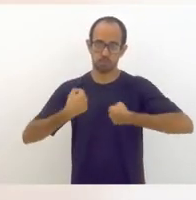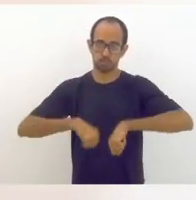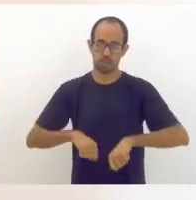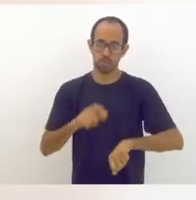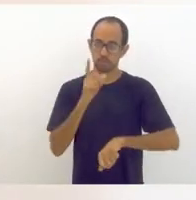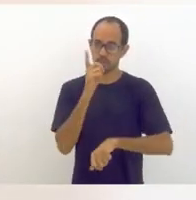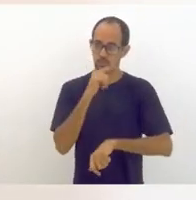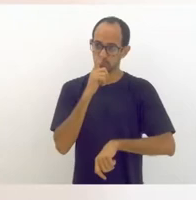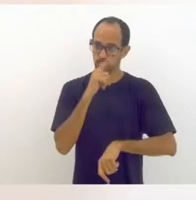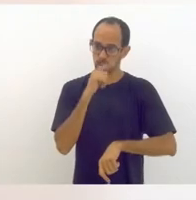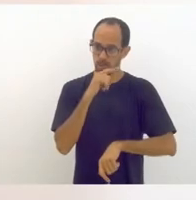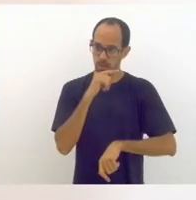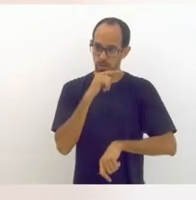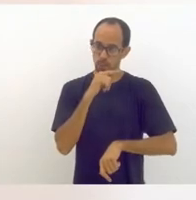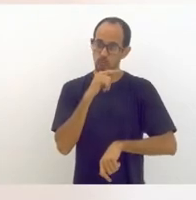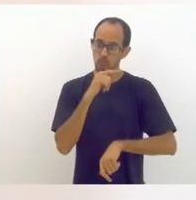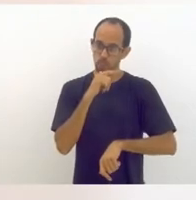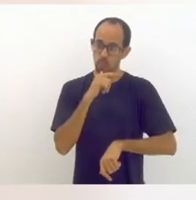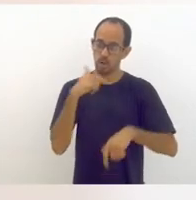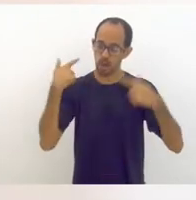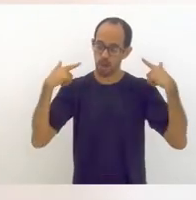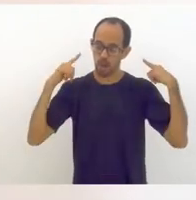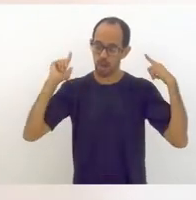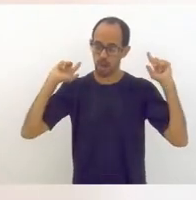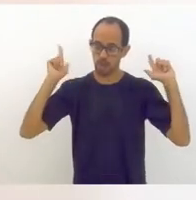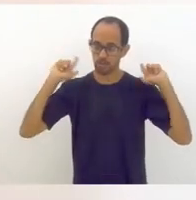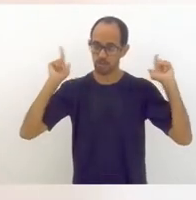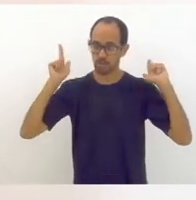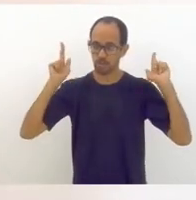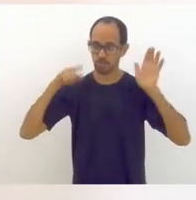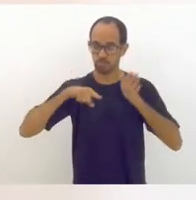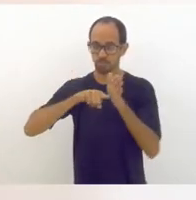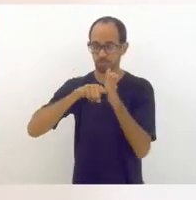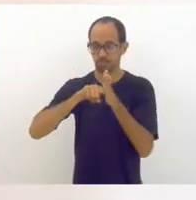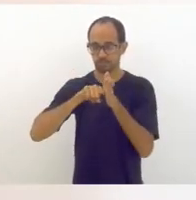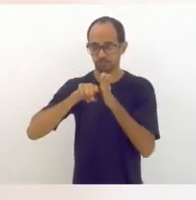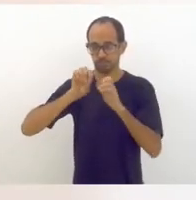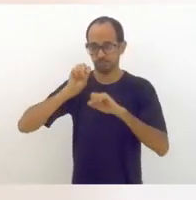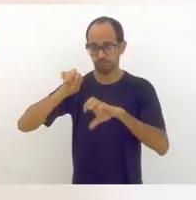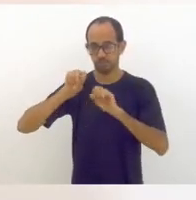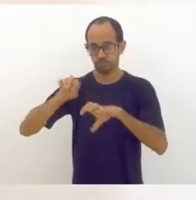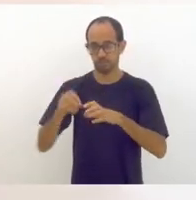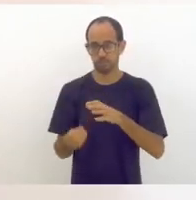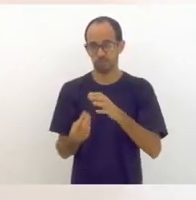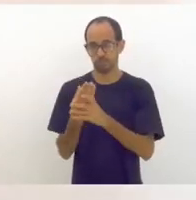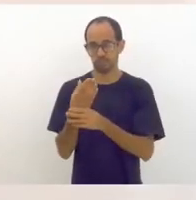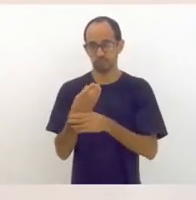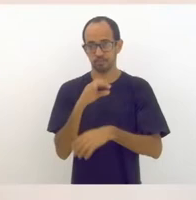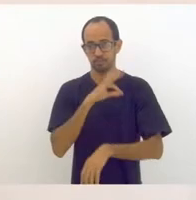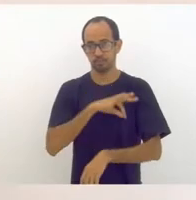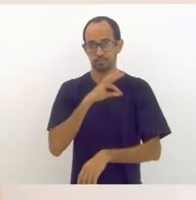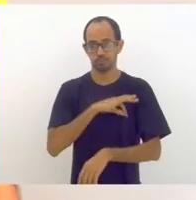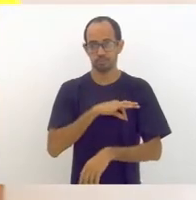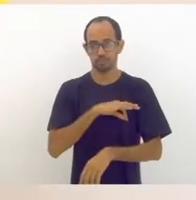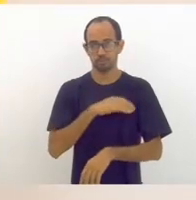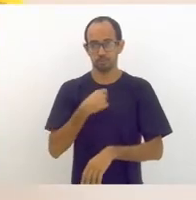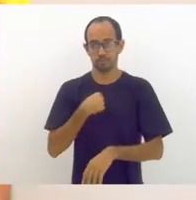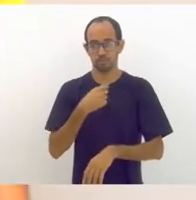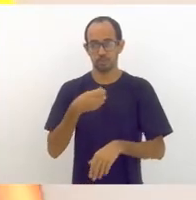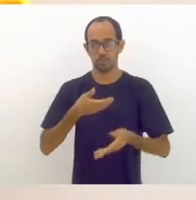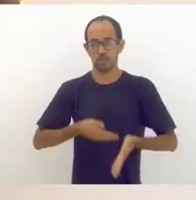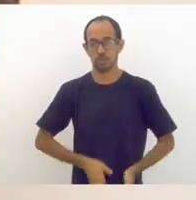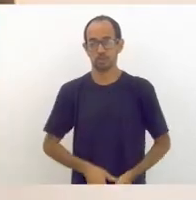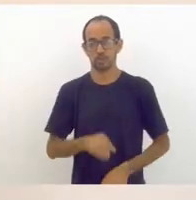Sul com fonte de água, lazer, pesquisa, educação e geração de renda. Eu sou de São Fidélis.